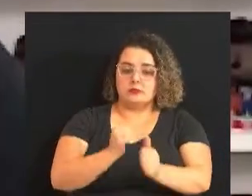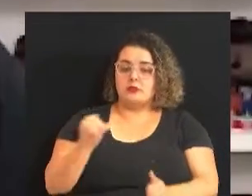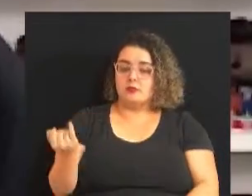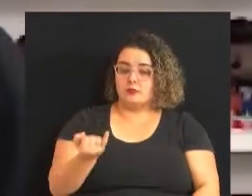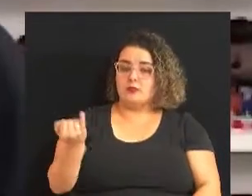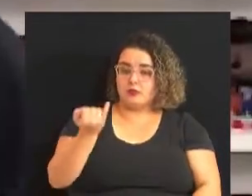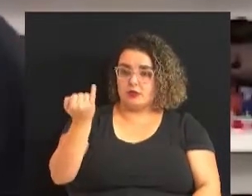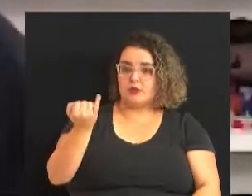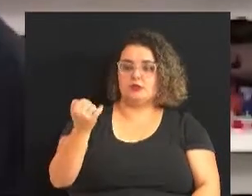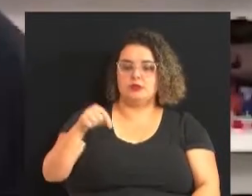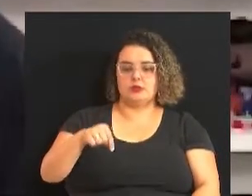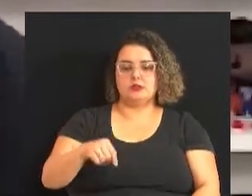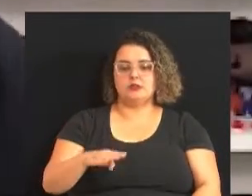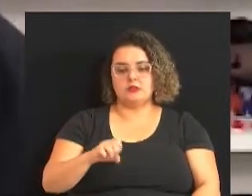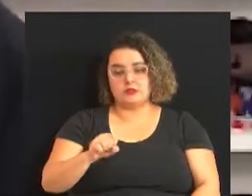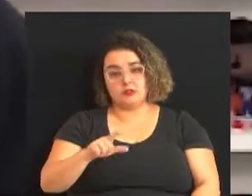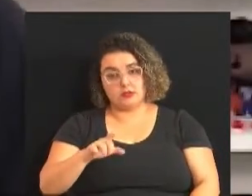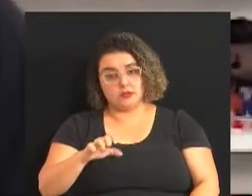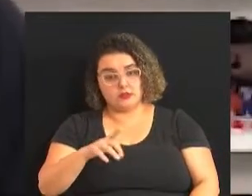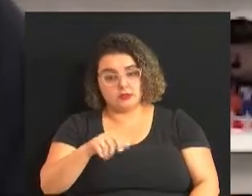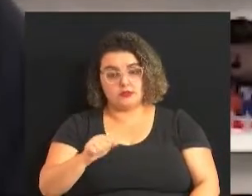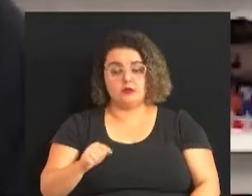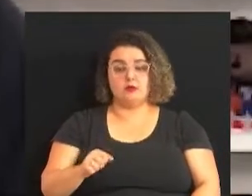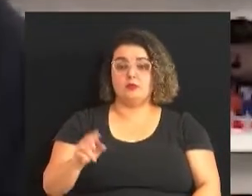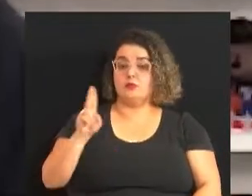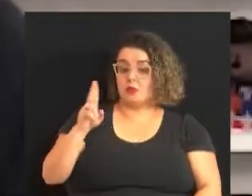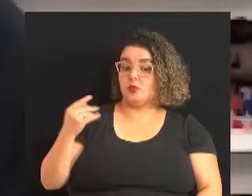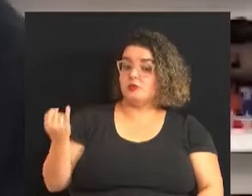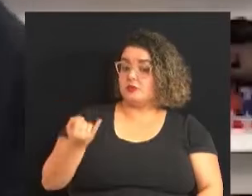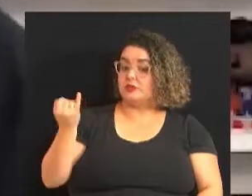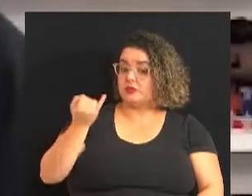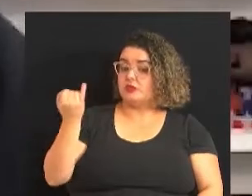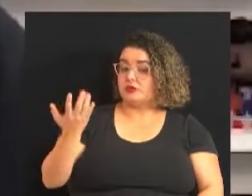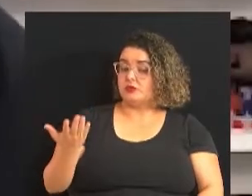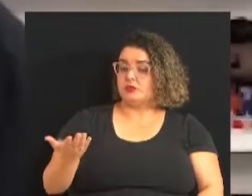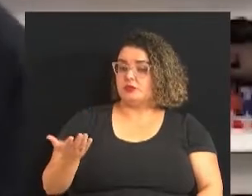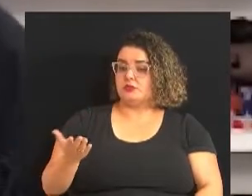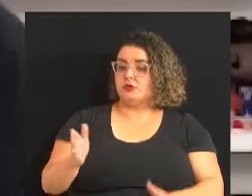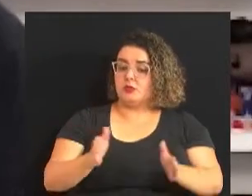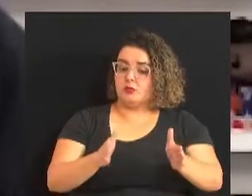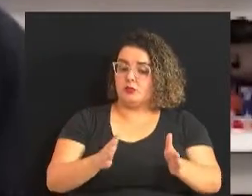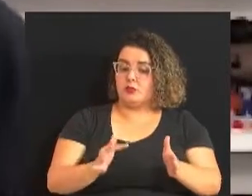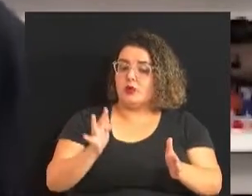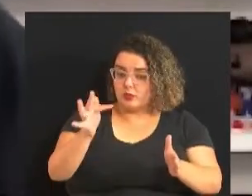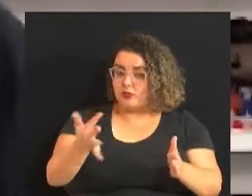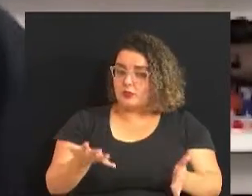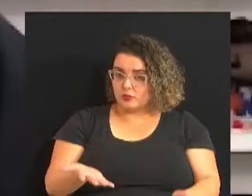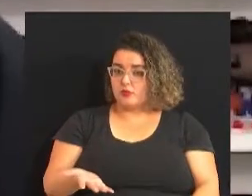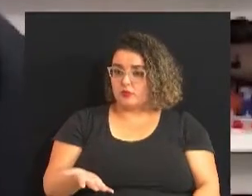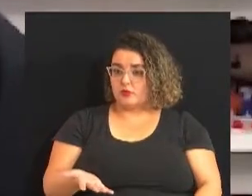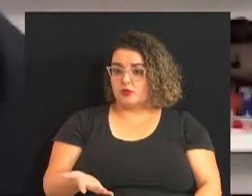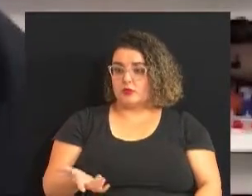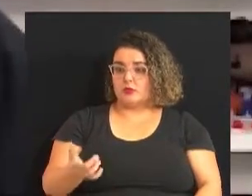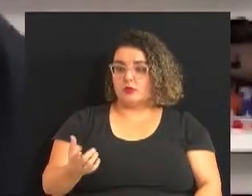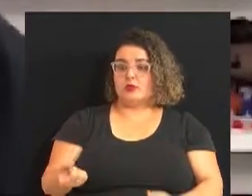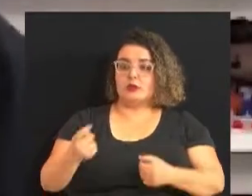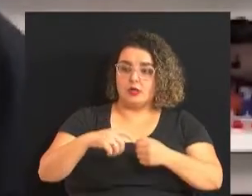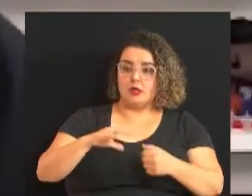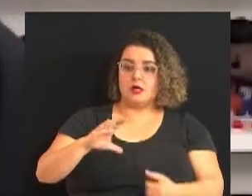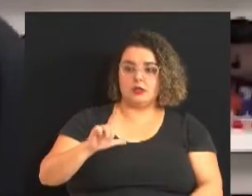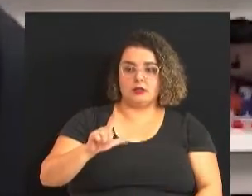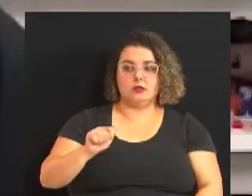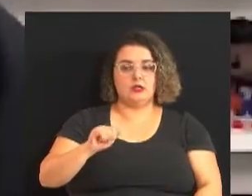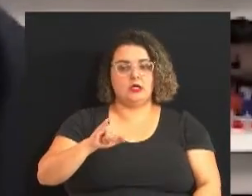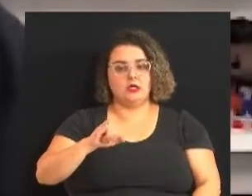nessa seleção. Acho que são grandes nomes para a gente ficar de olho já num presente e num futuro. Você tem o retorno da Clarissa, que é uma jogadora que fez